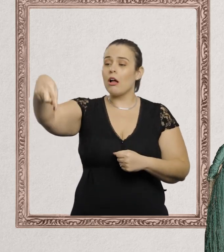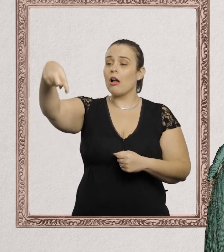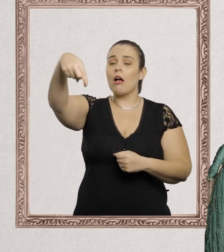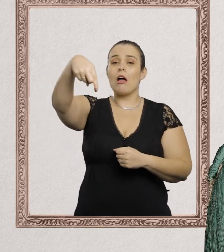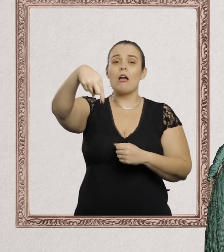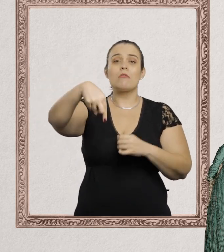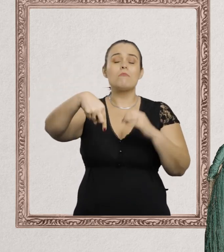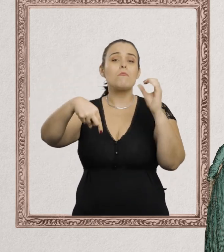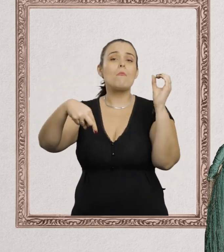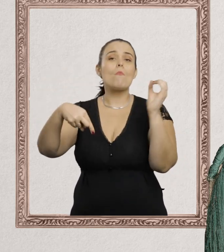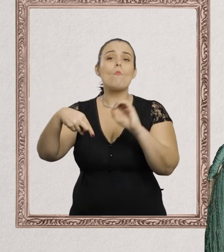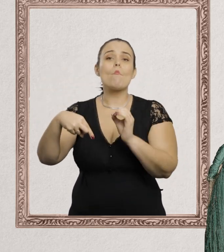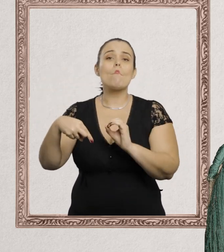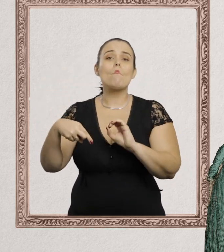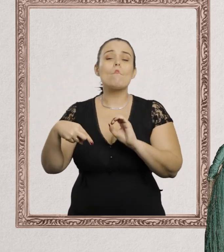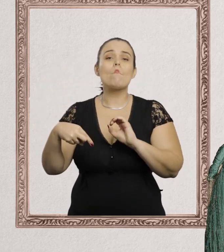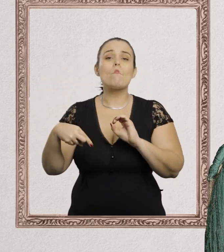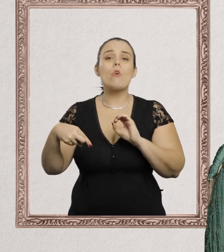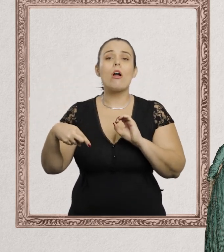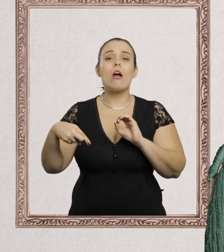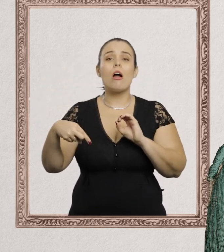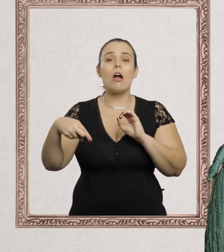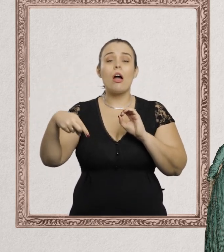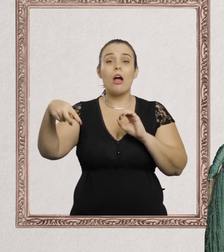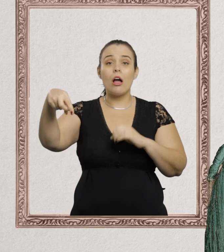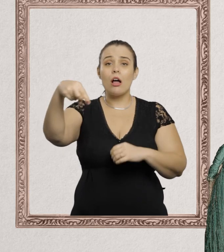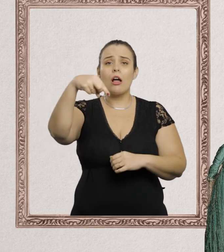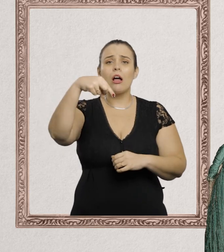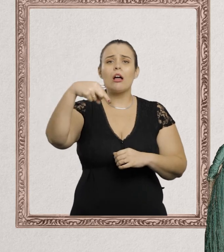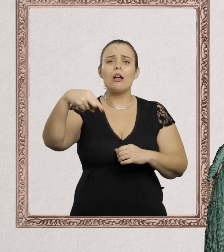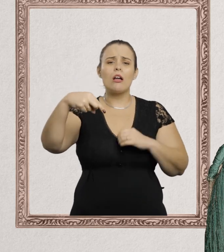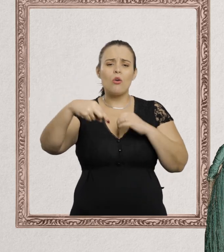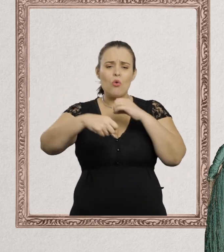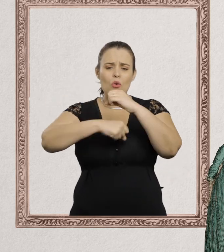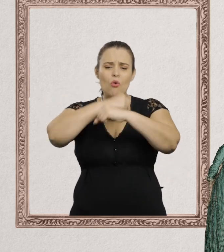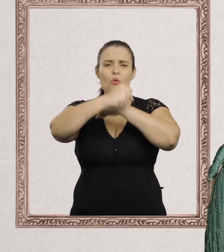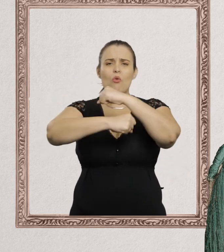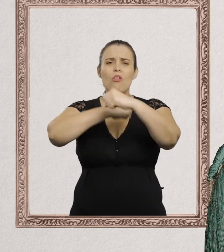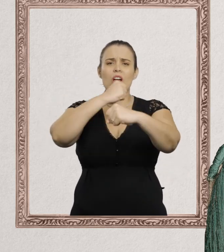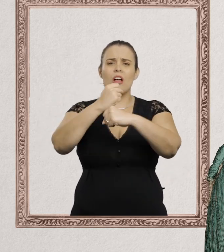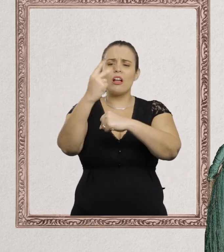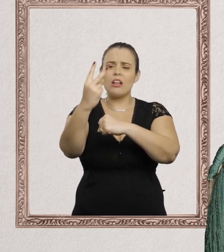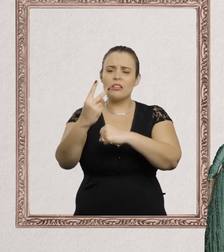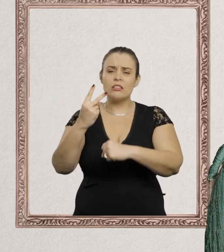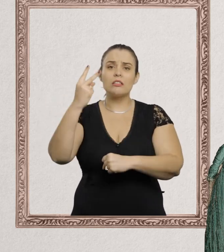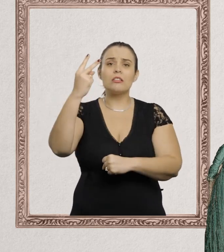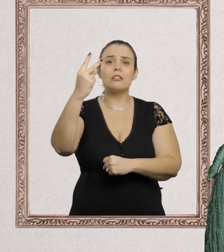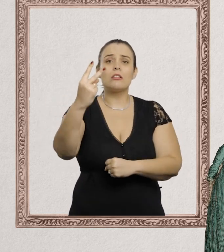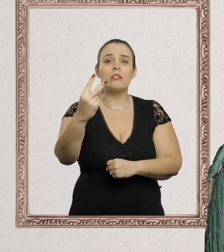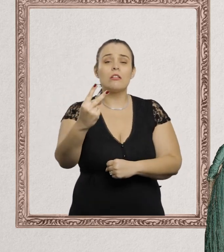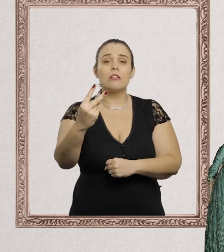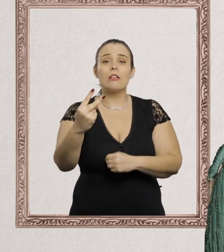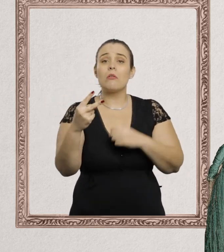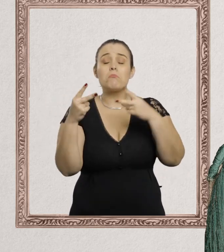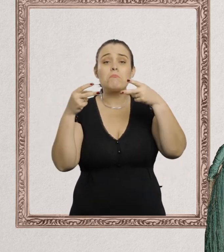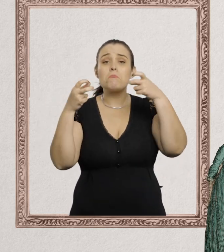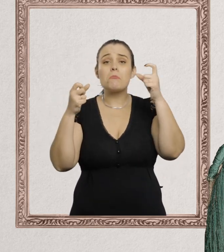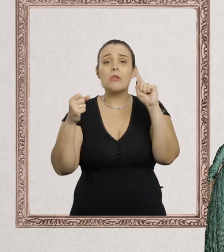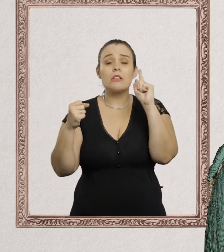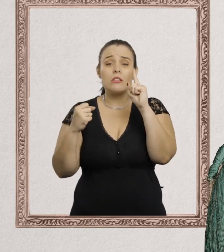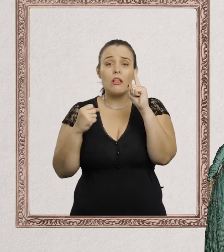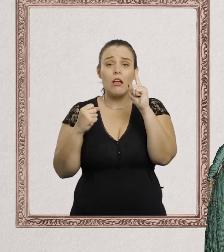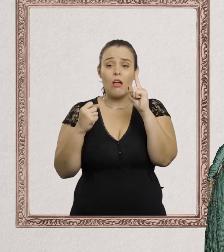novamente, mas Peter não apareceu aquele ano. Peter só apareceu na primavera seguinte. Ele